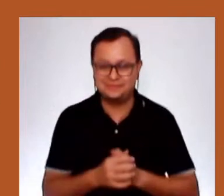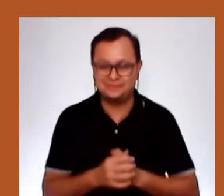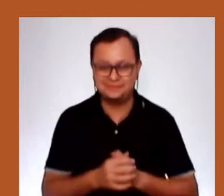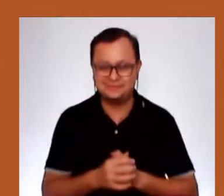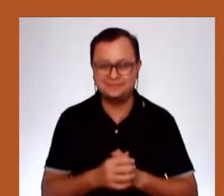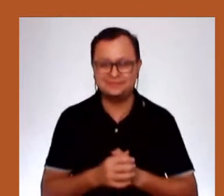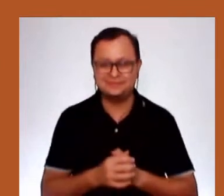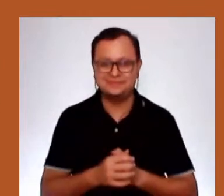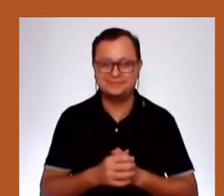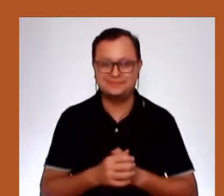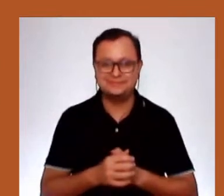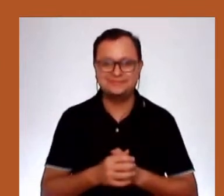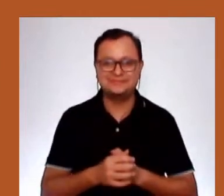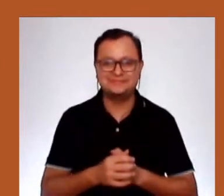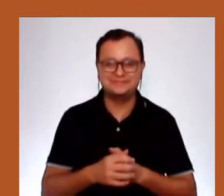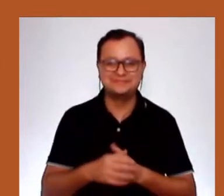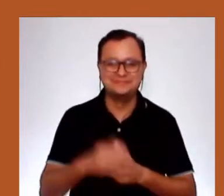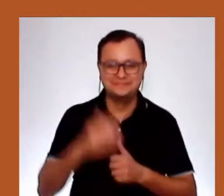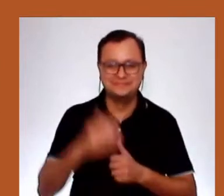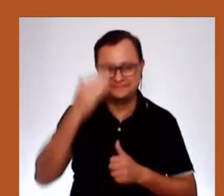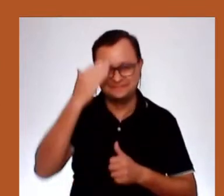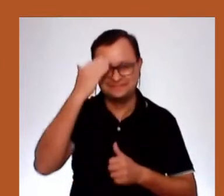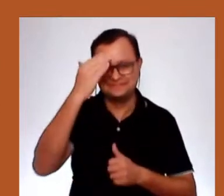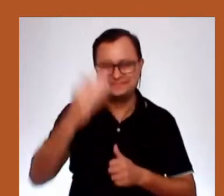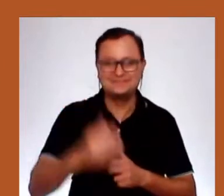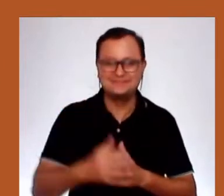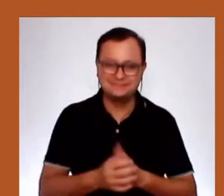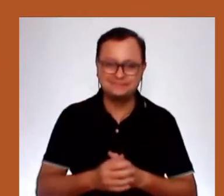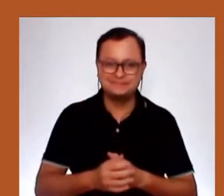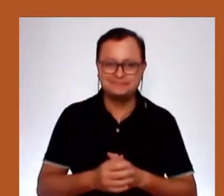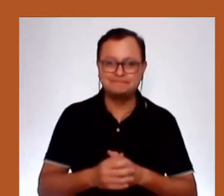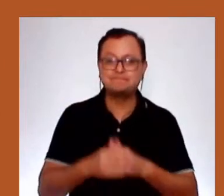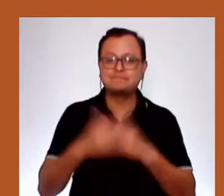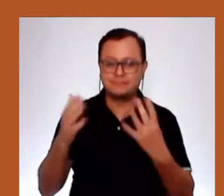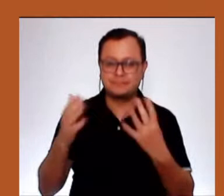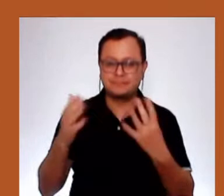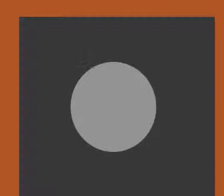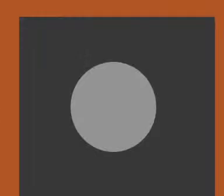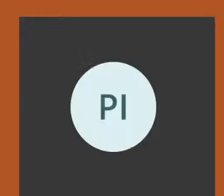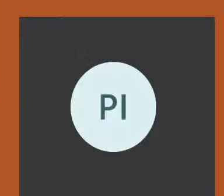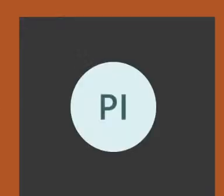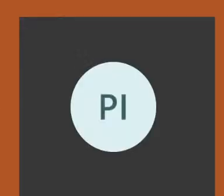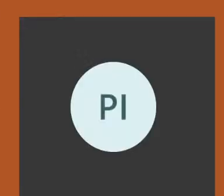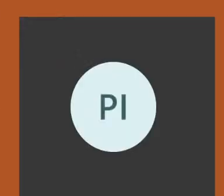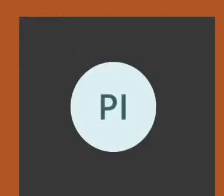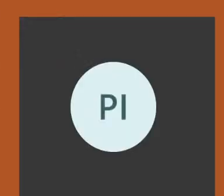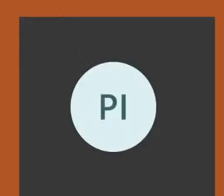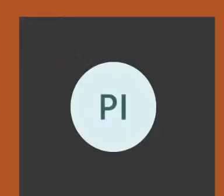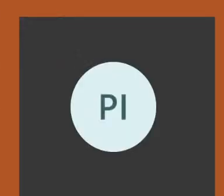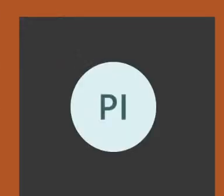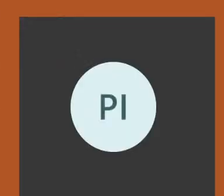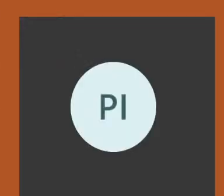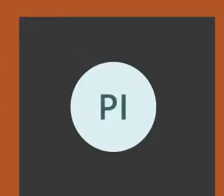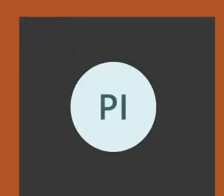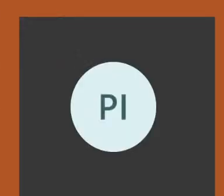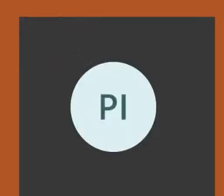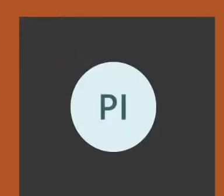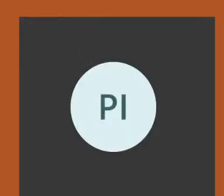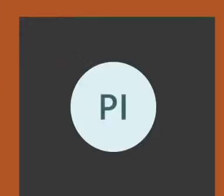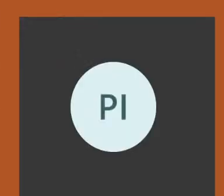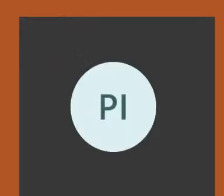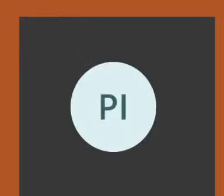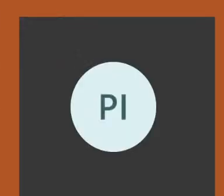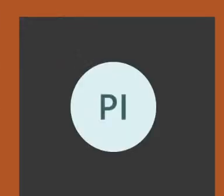Então, Claudete, você perguntou como nós chegamos, né, ao tema dos cuidados paliativos. O meu é assim, é bem antigo.